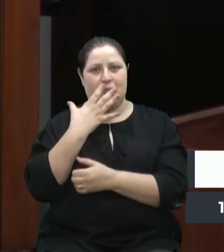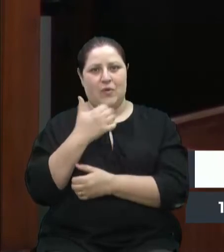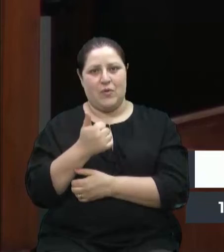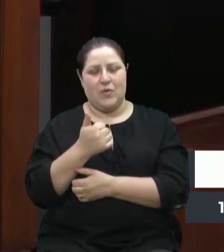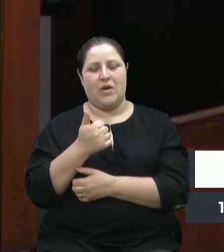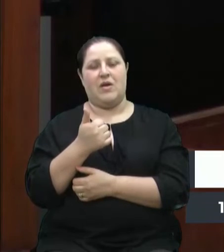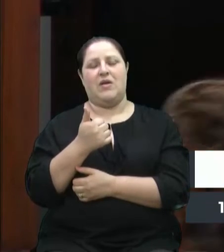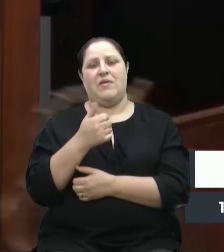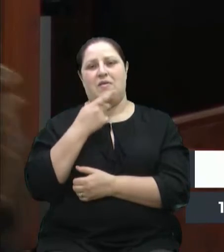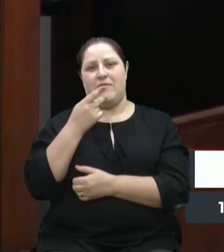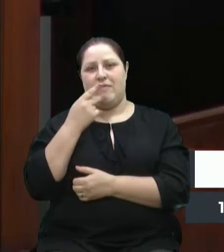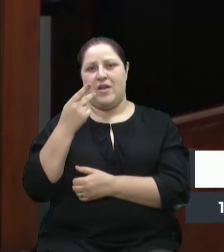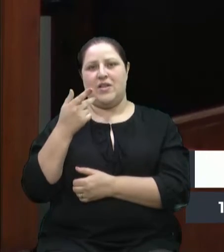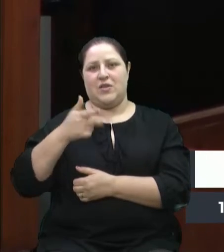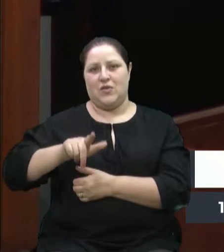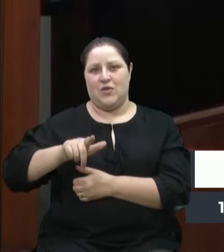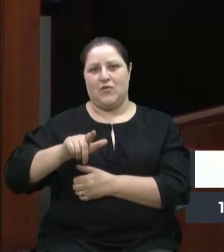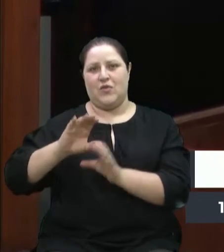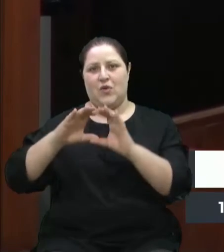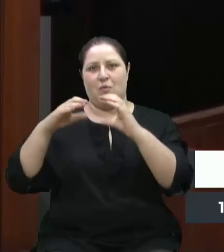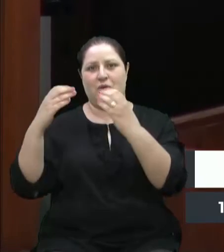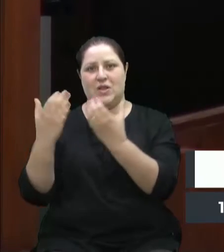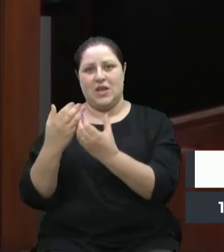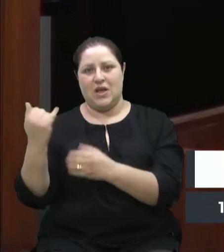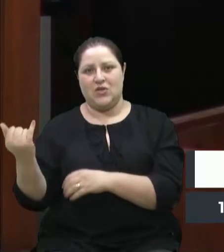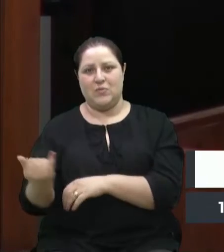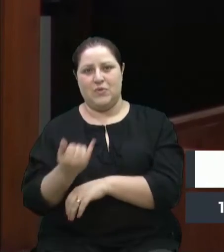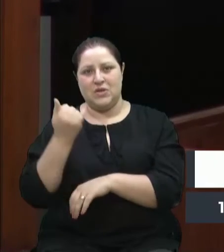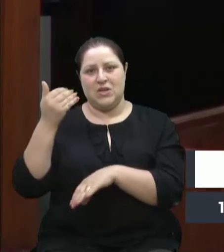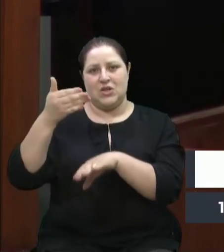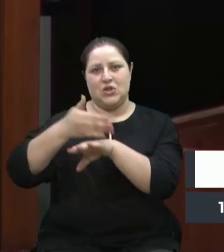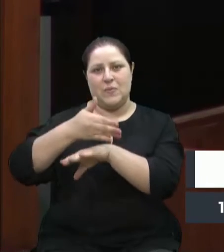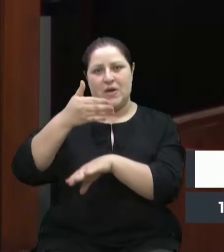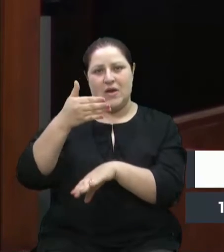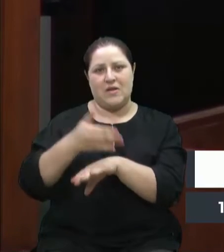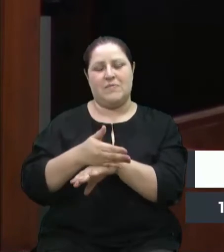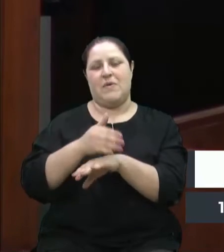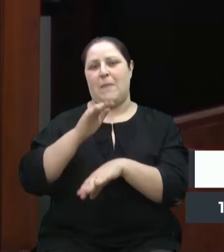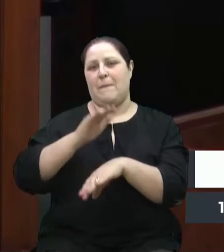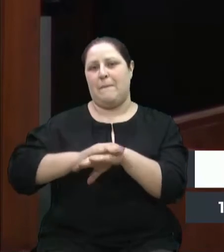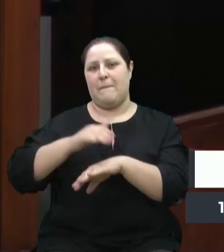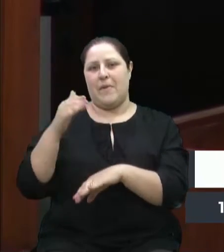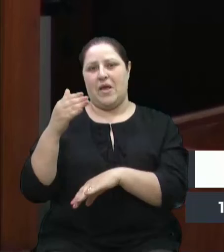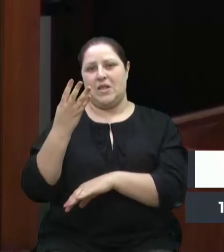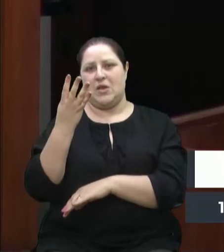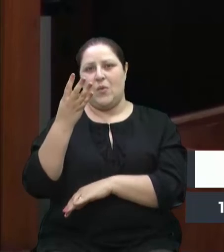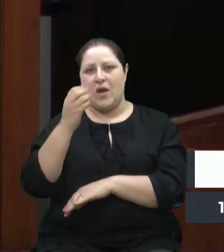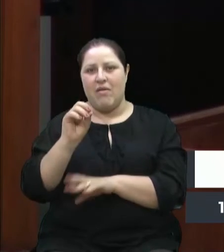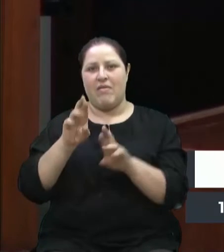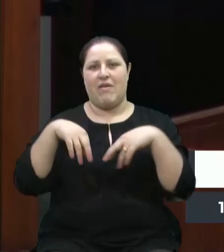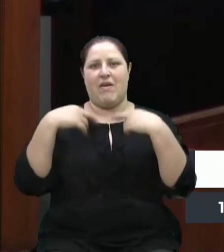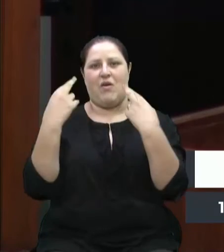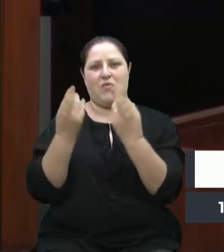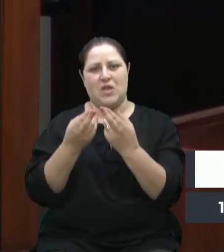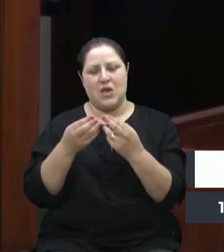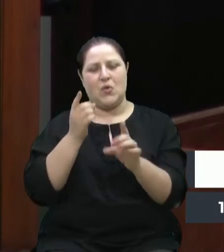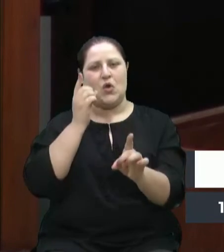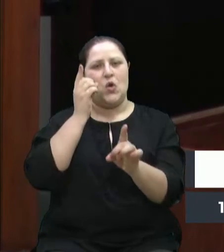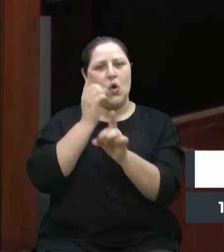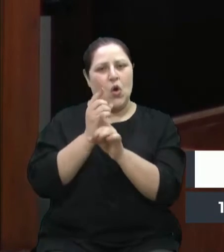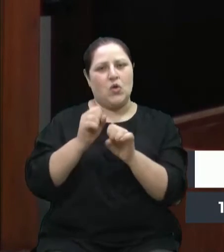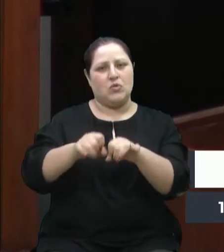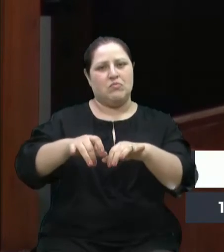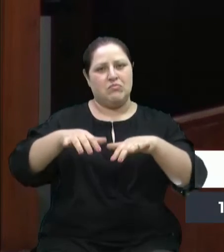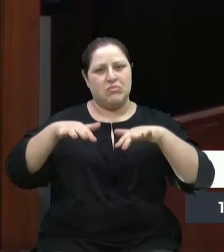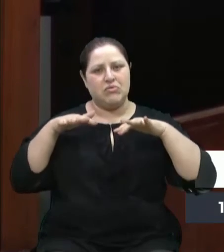a importância da comunidade participar dessas mais de 40 audiências, reuniões, encontros, para